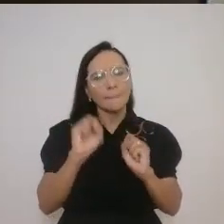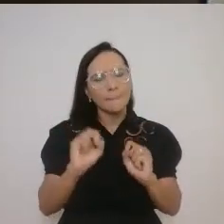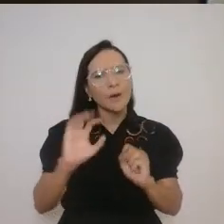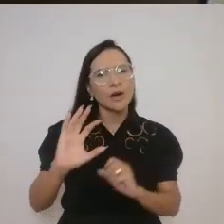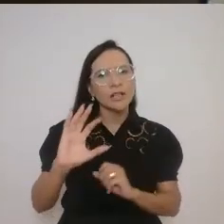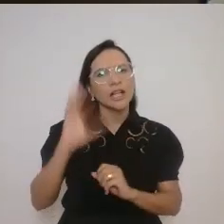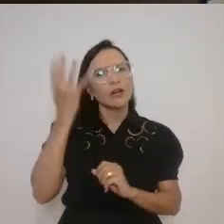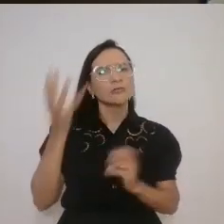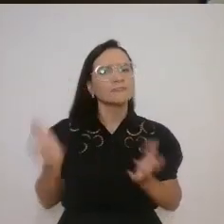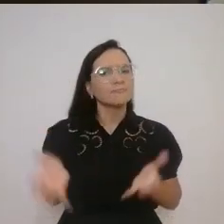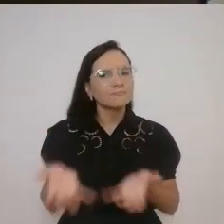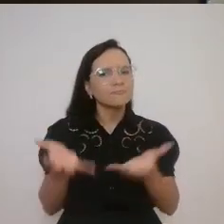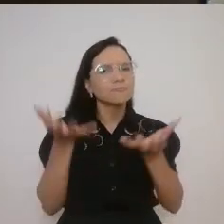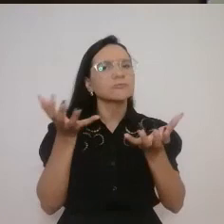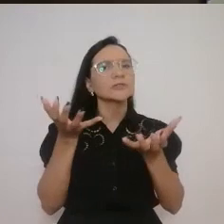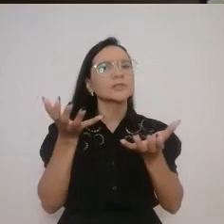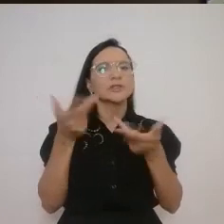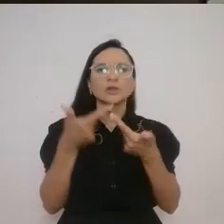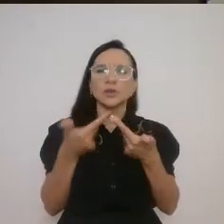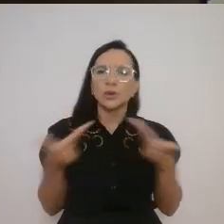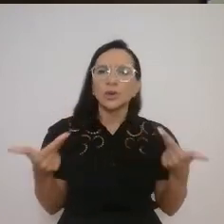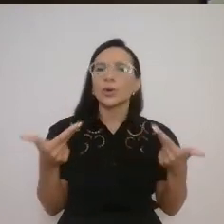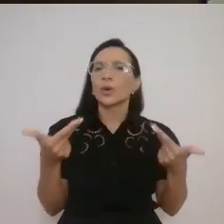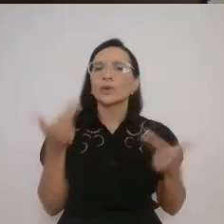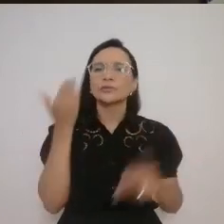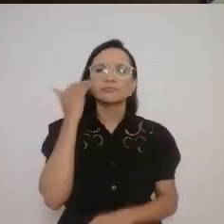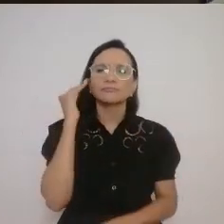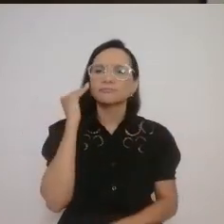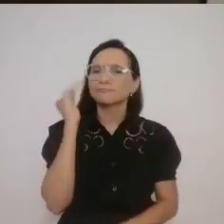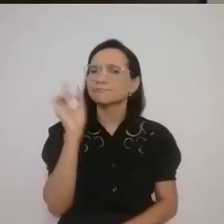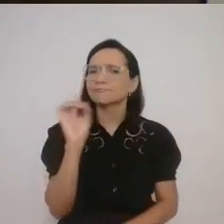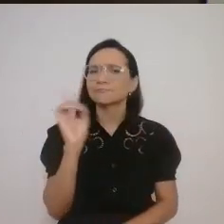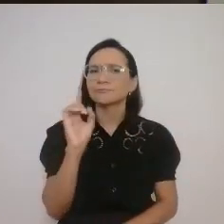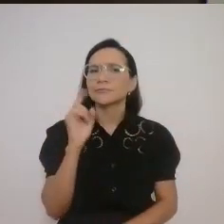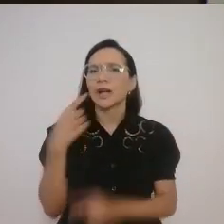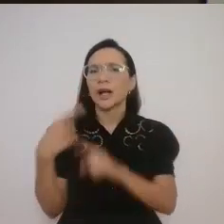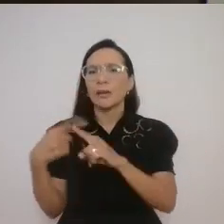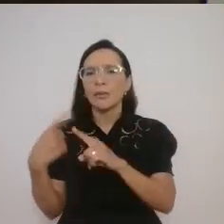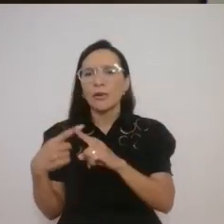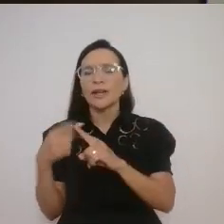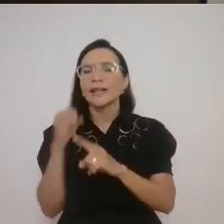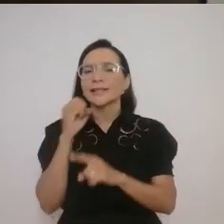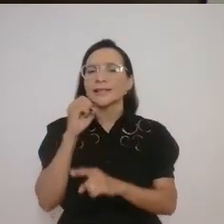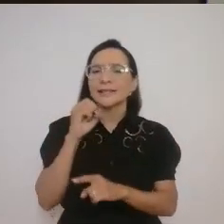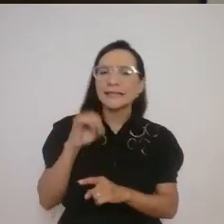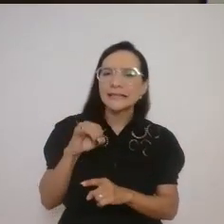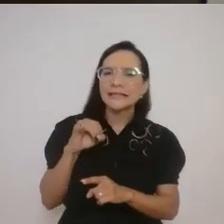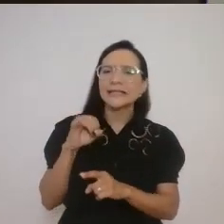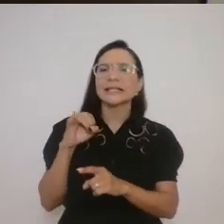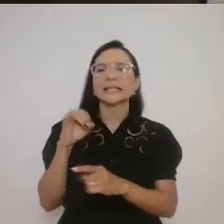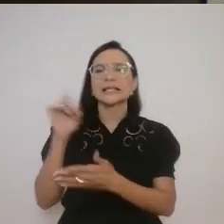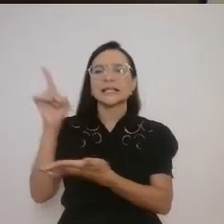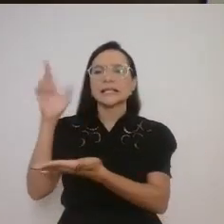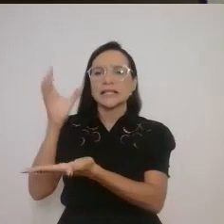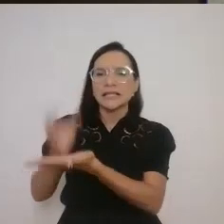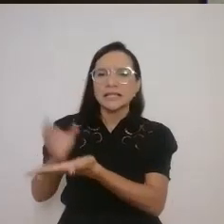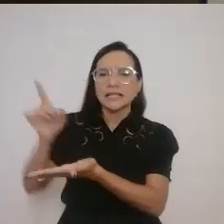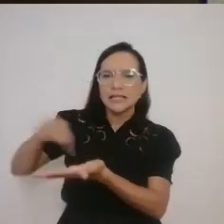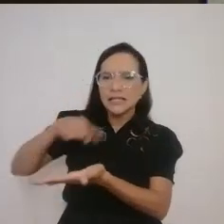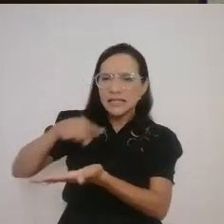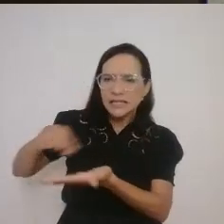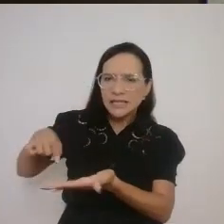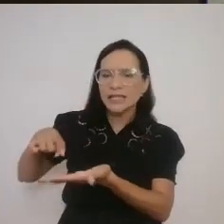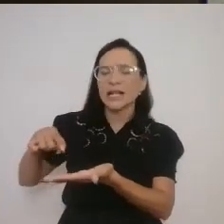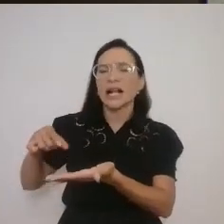fatos absolutamente incompreensíveis, que anulando para um ele vai melhorar a nota, mas o outro, que teve